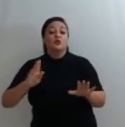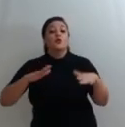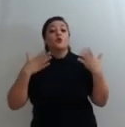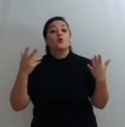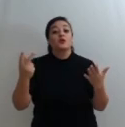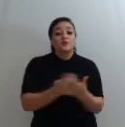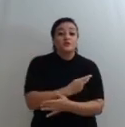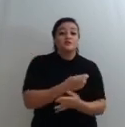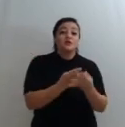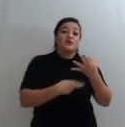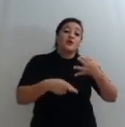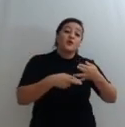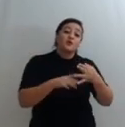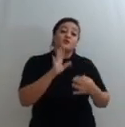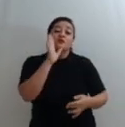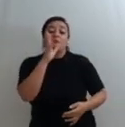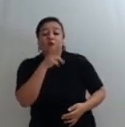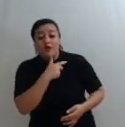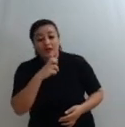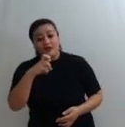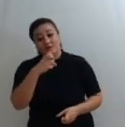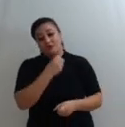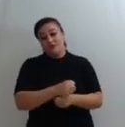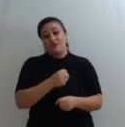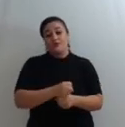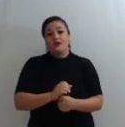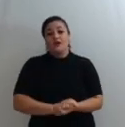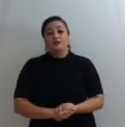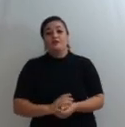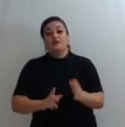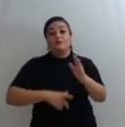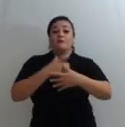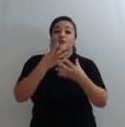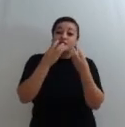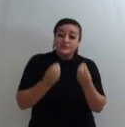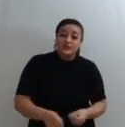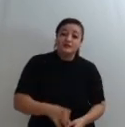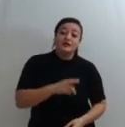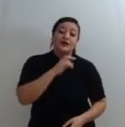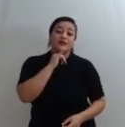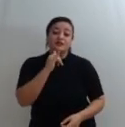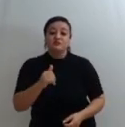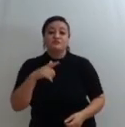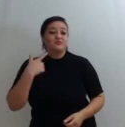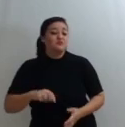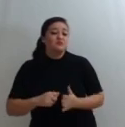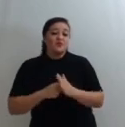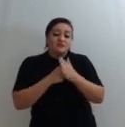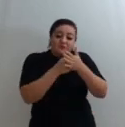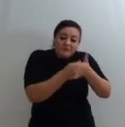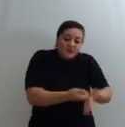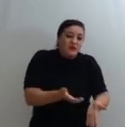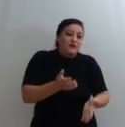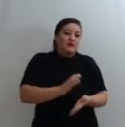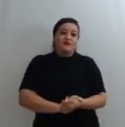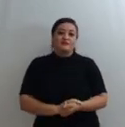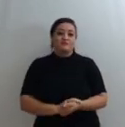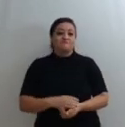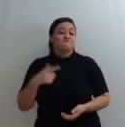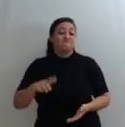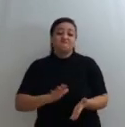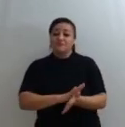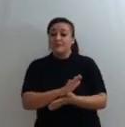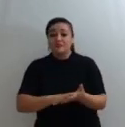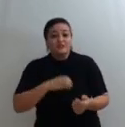longos 5 anos, o recebimento da denúncia, então, sem uma ameaça, sem um novo crime, enfim, sem nada de